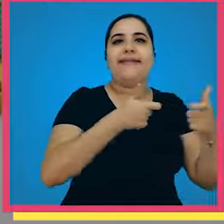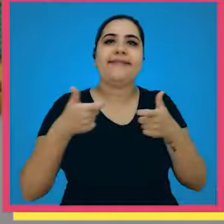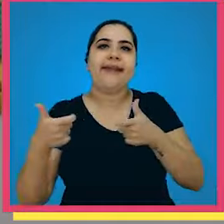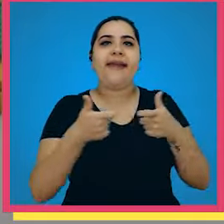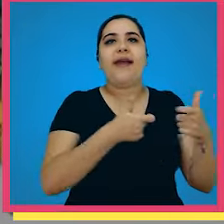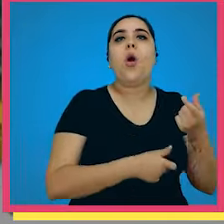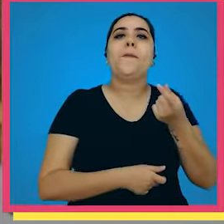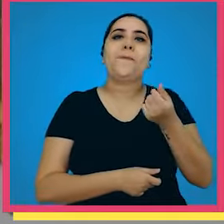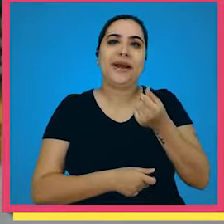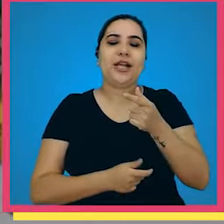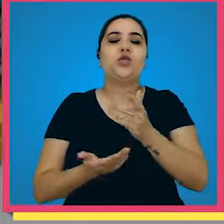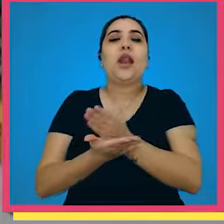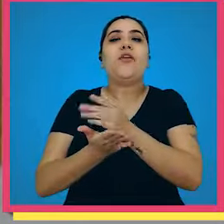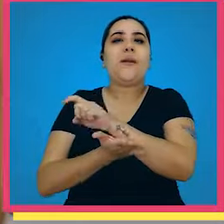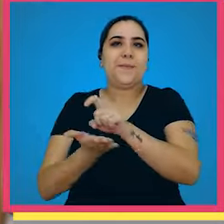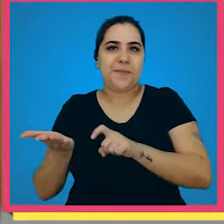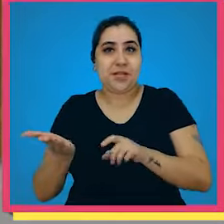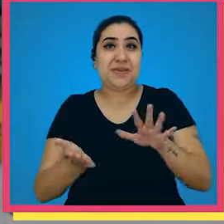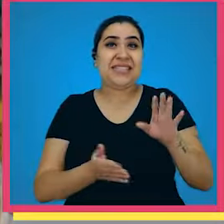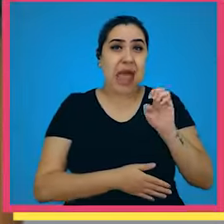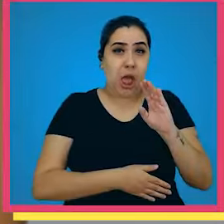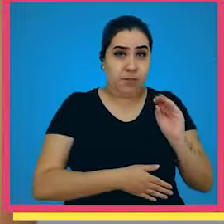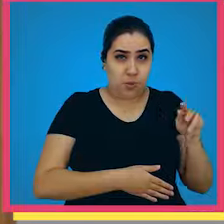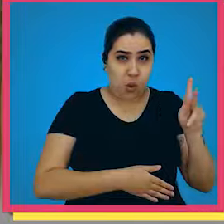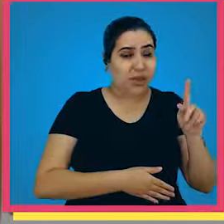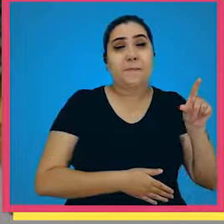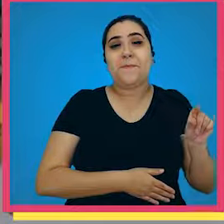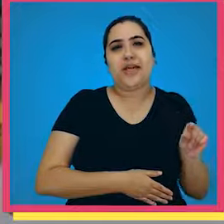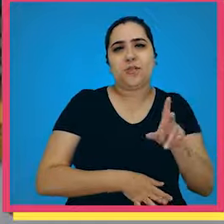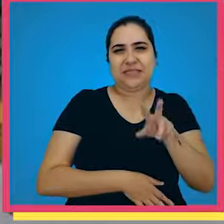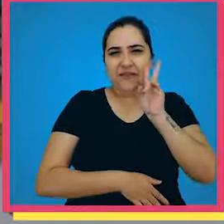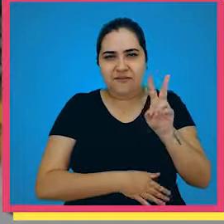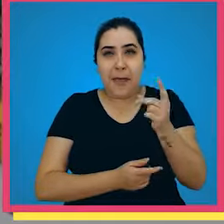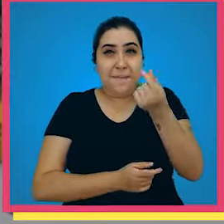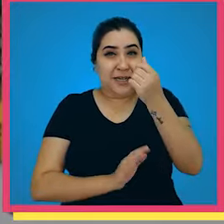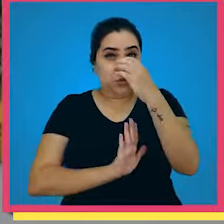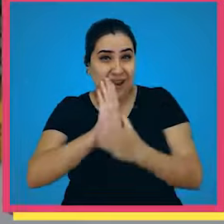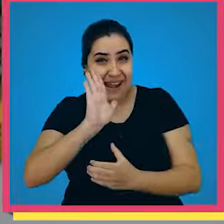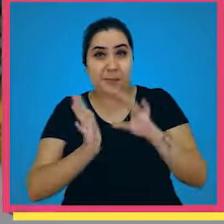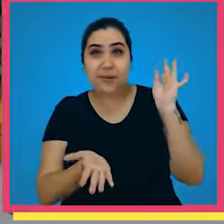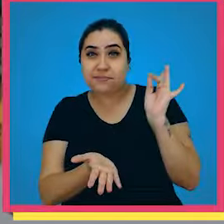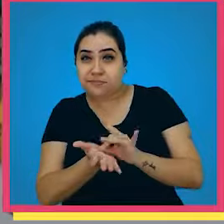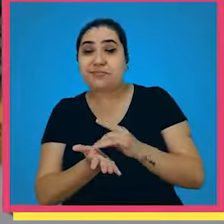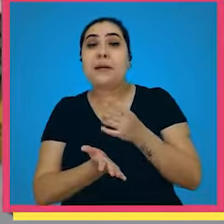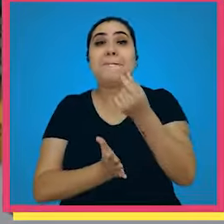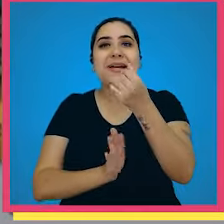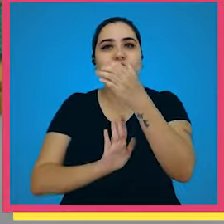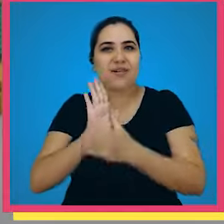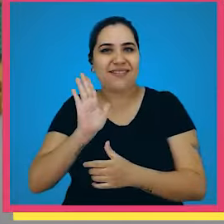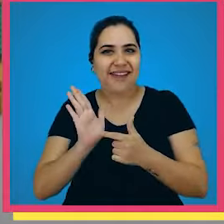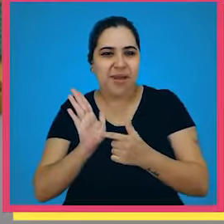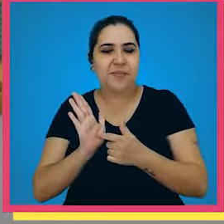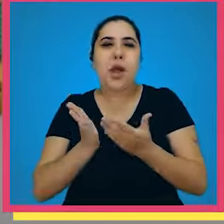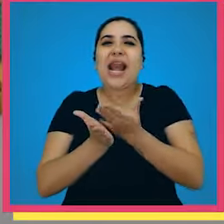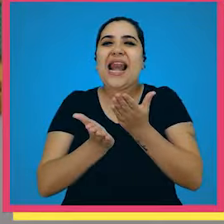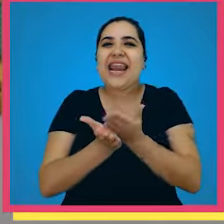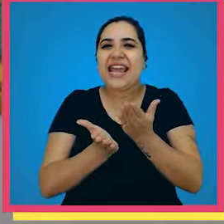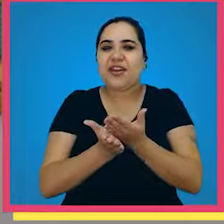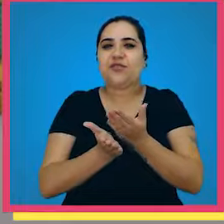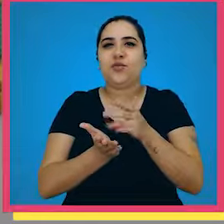livro impresso. E pro e-book eu acho que tem menos. Então às vezes acontece. Mas se você olhar no preço de capa mesmo, a capa